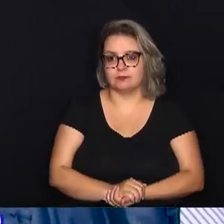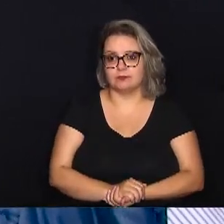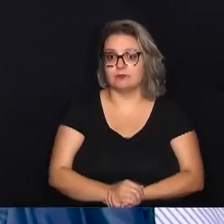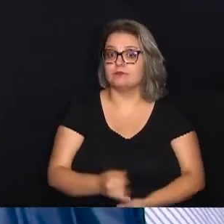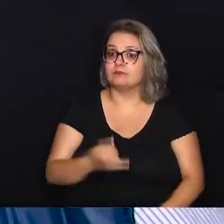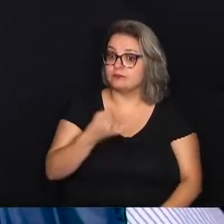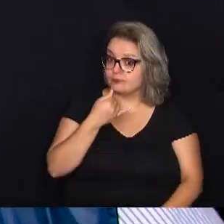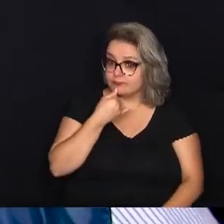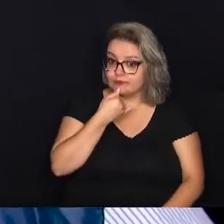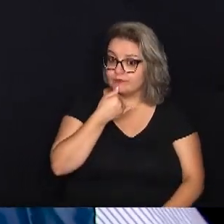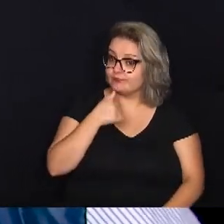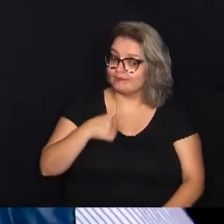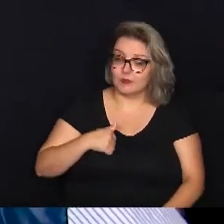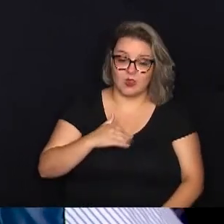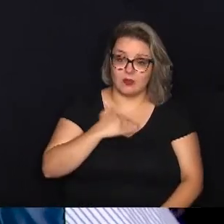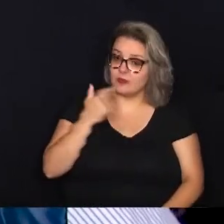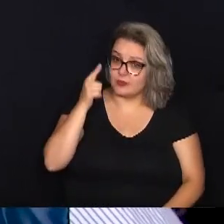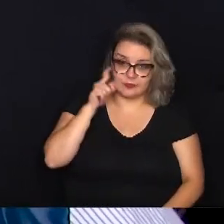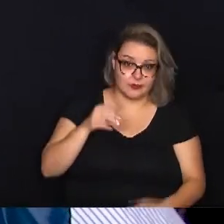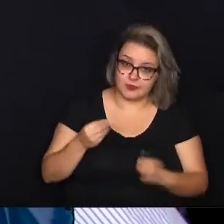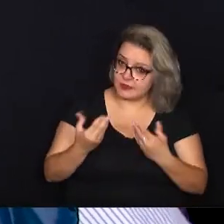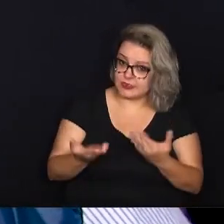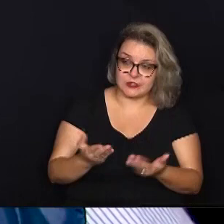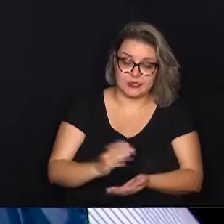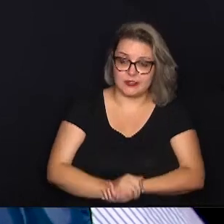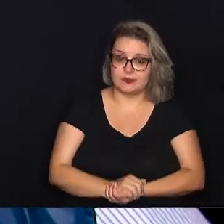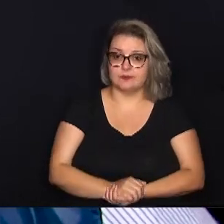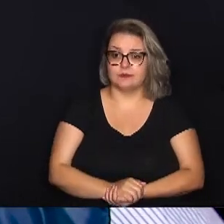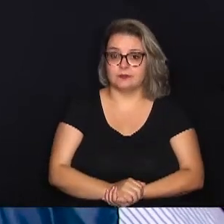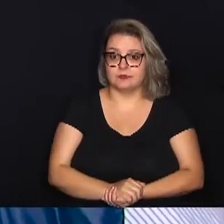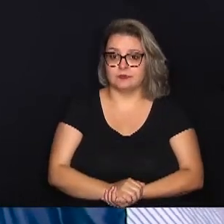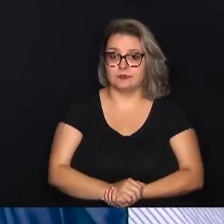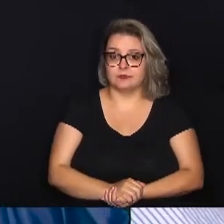Infelizmente, eu acho que eu vou e não vou conseguir.